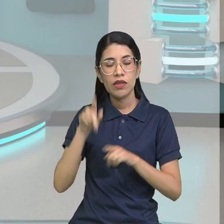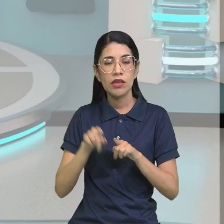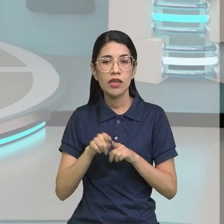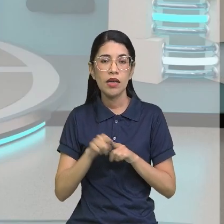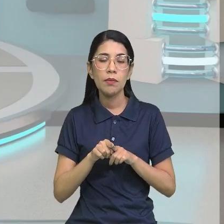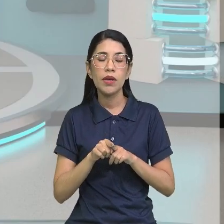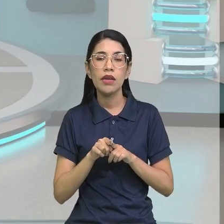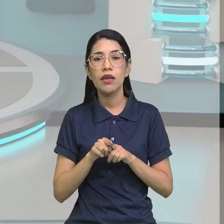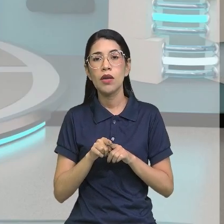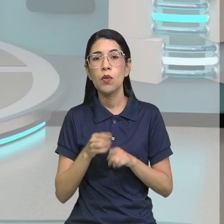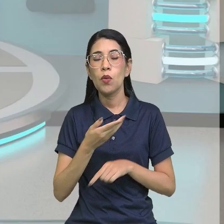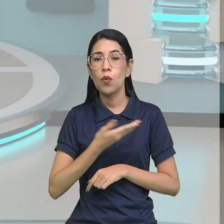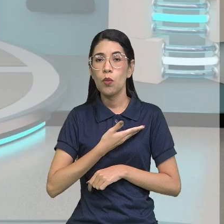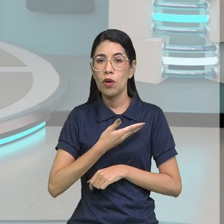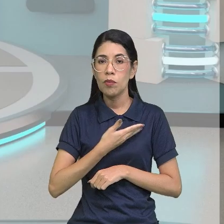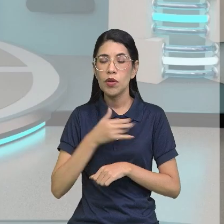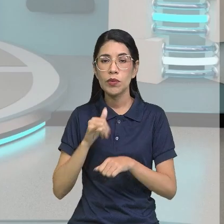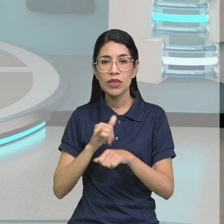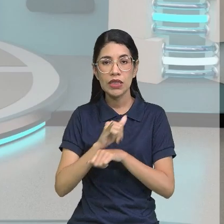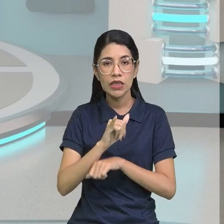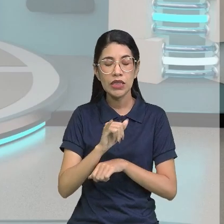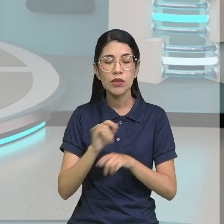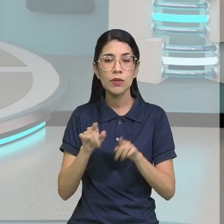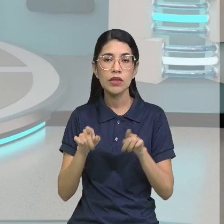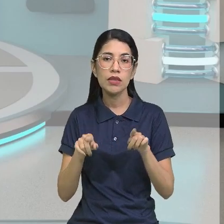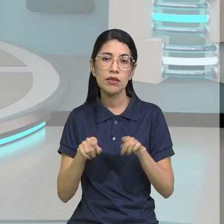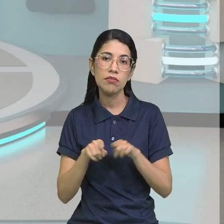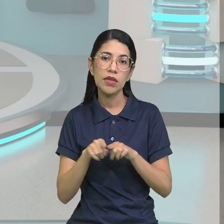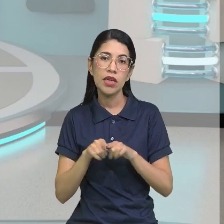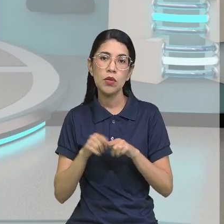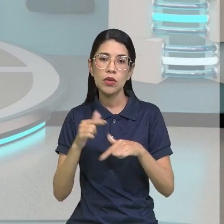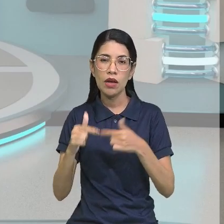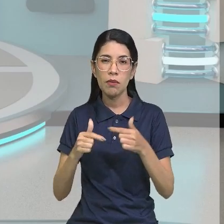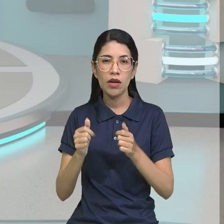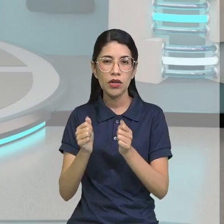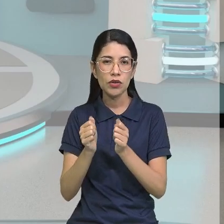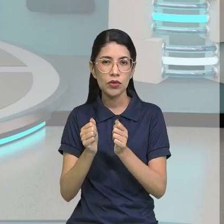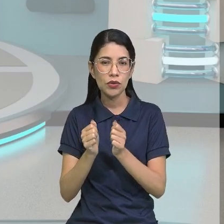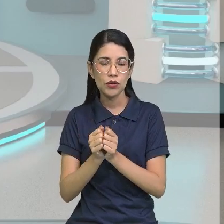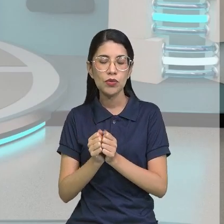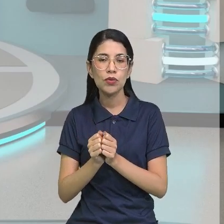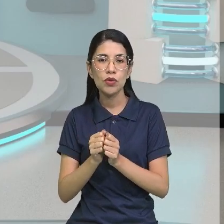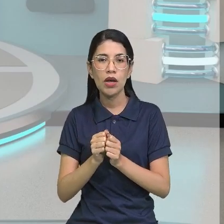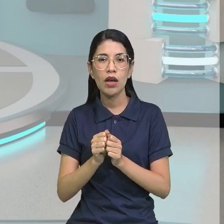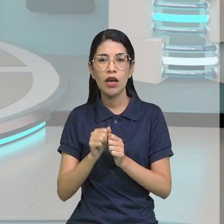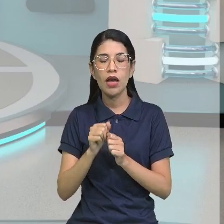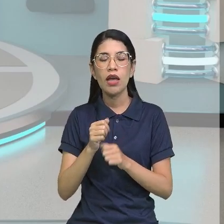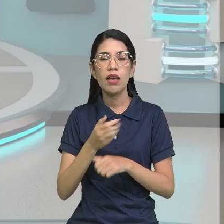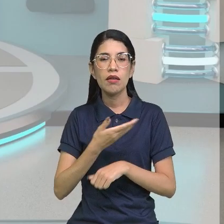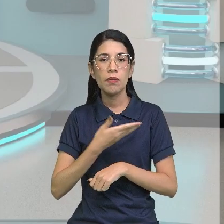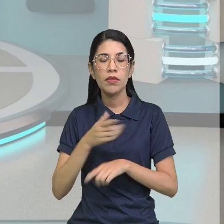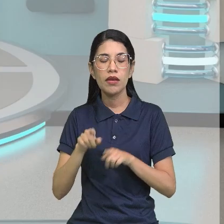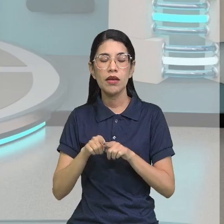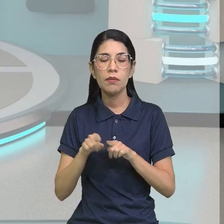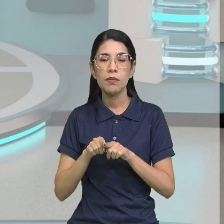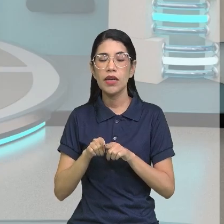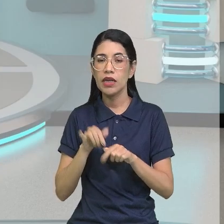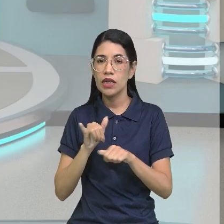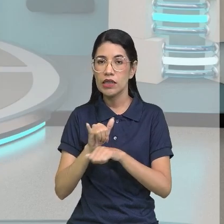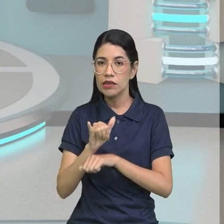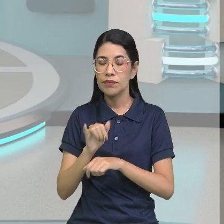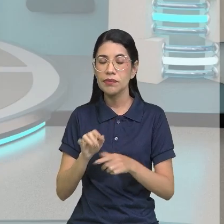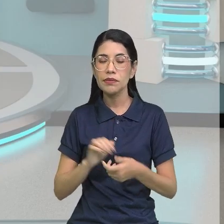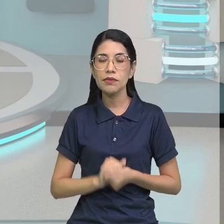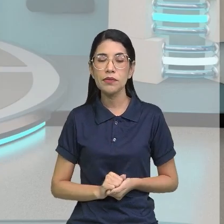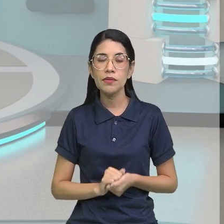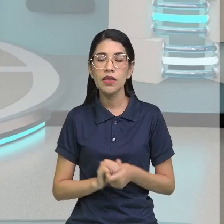explorada pelos amigos, né, pelos colegas de trabalho. Será que são colegas mesmo? Colegas, né? Amigos não. Ela vai ser